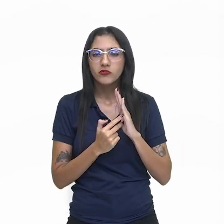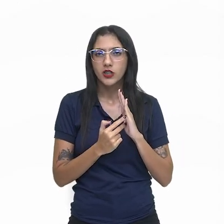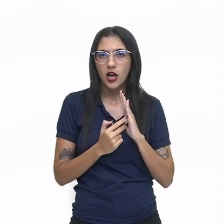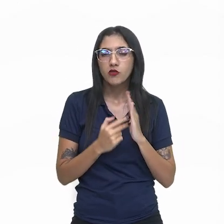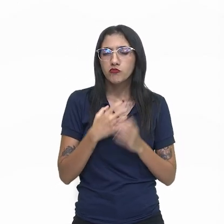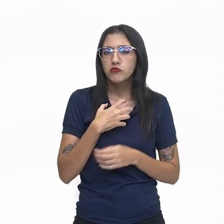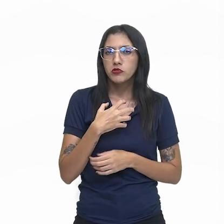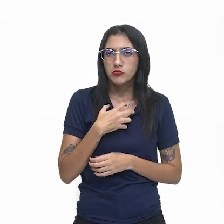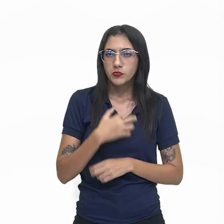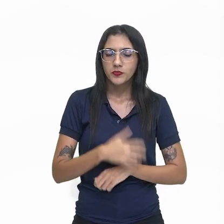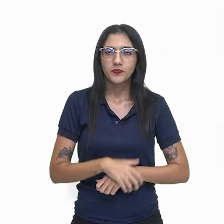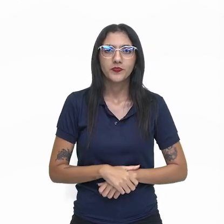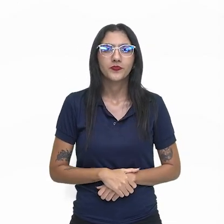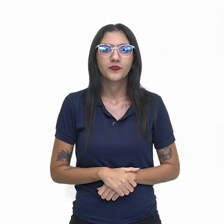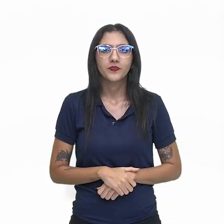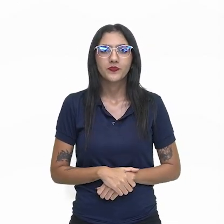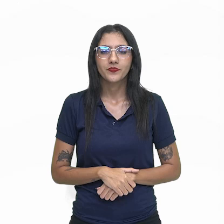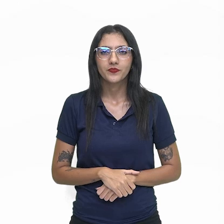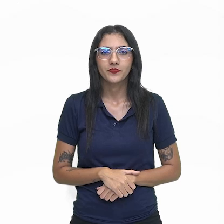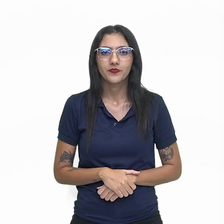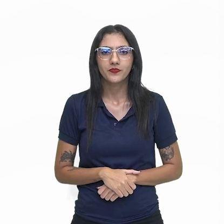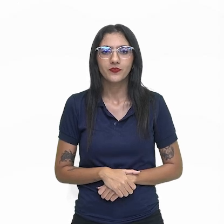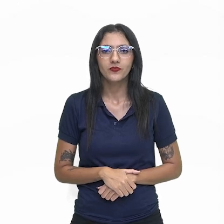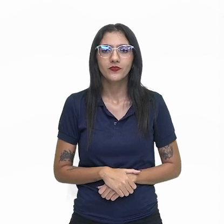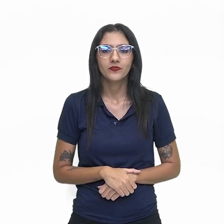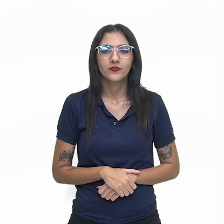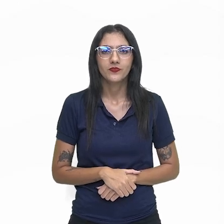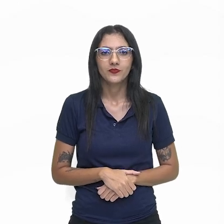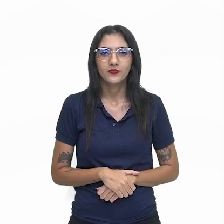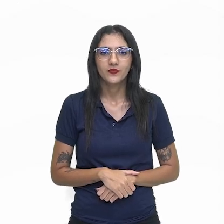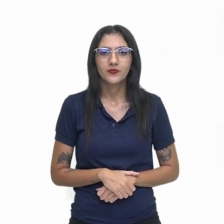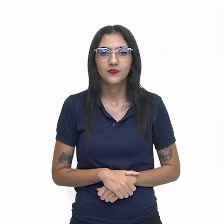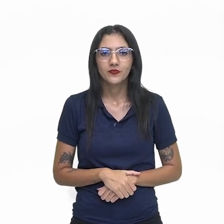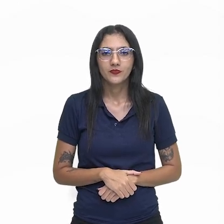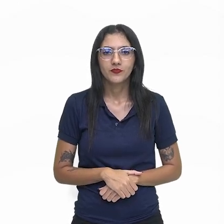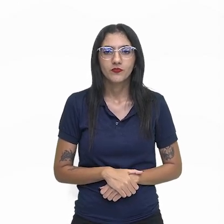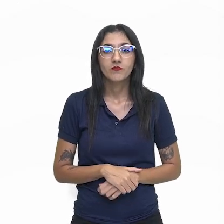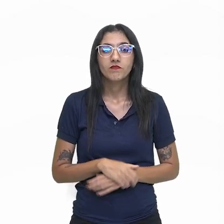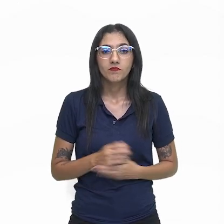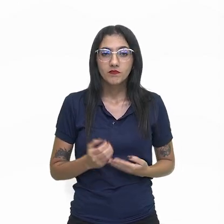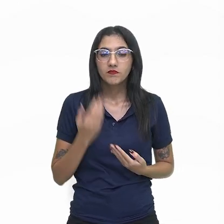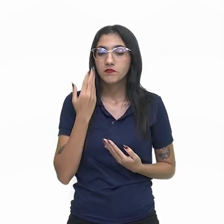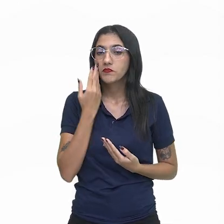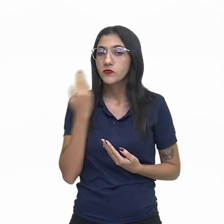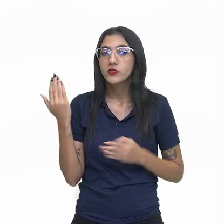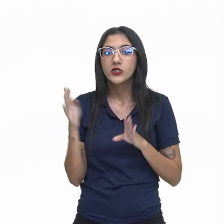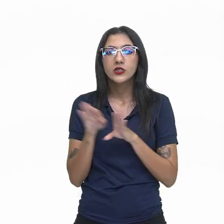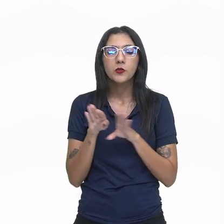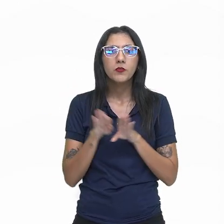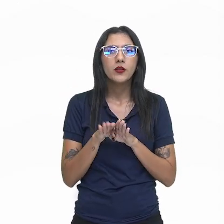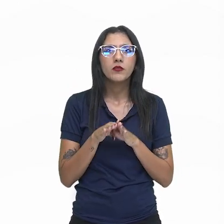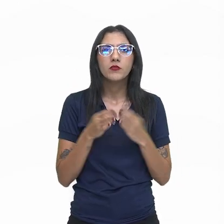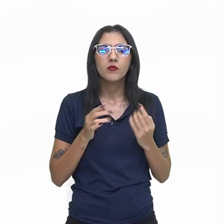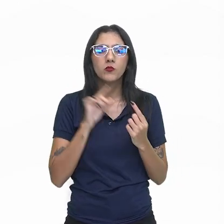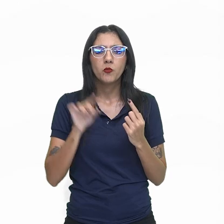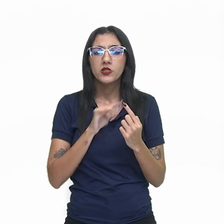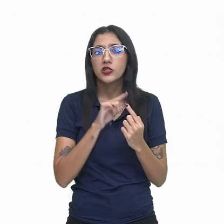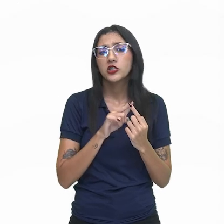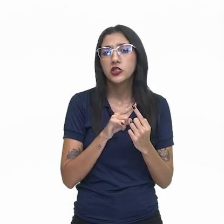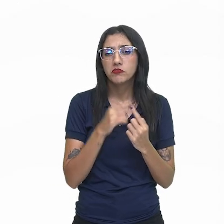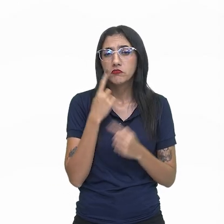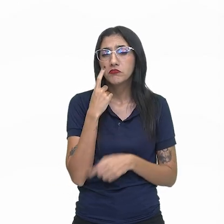esse enunciado. E vamos ver toda a intencionalidade discursiva, que são as